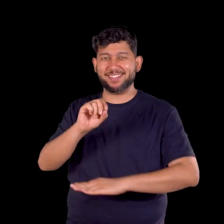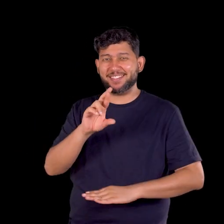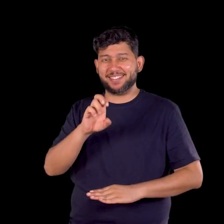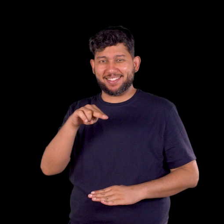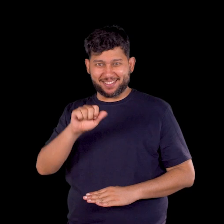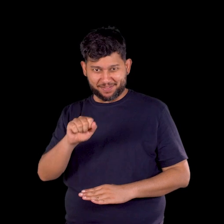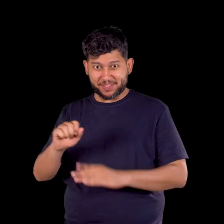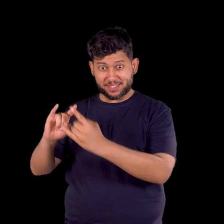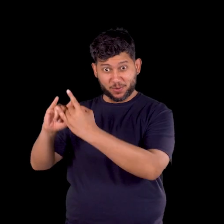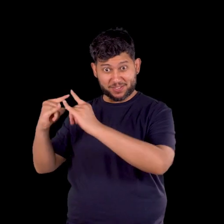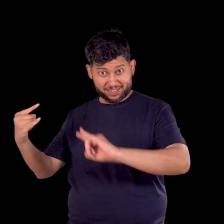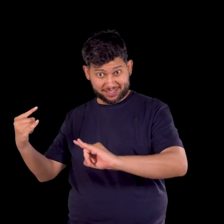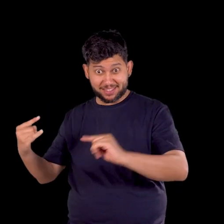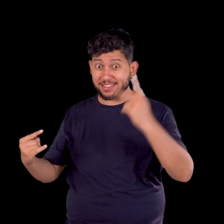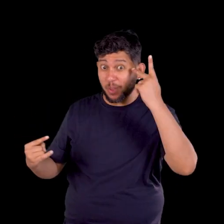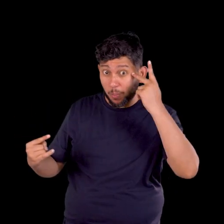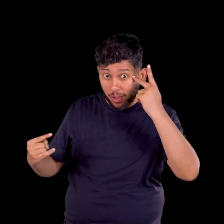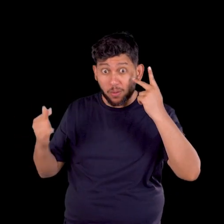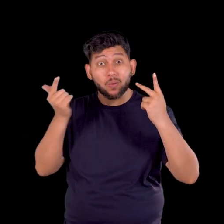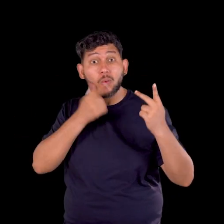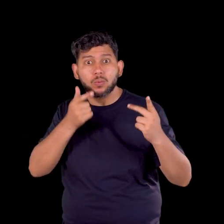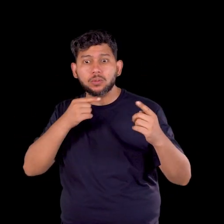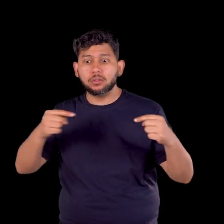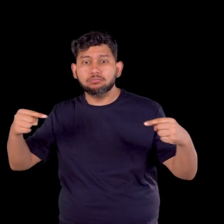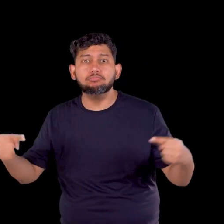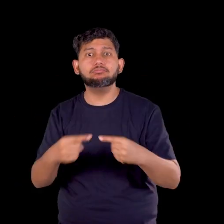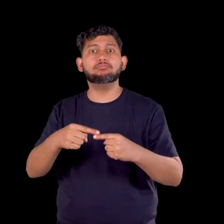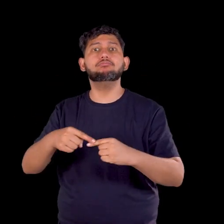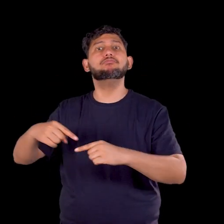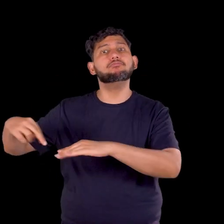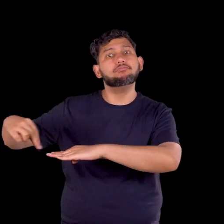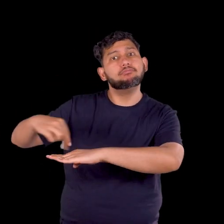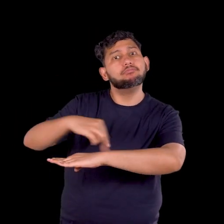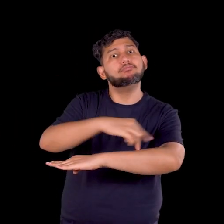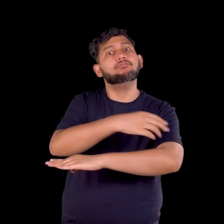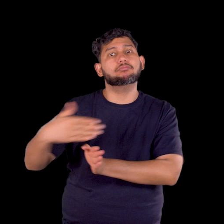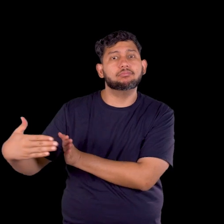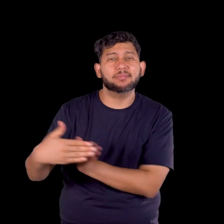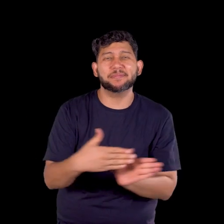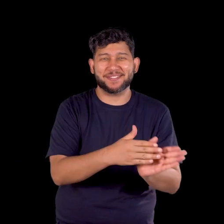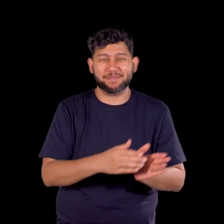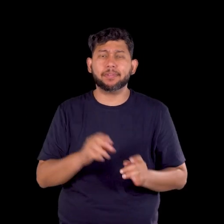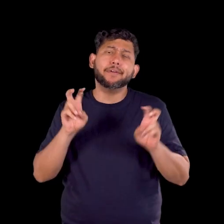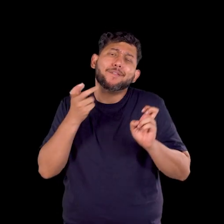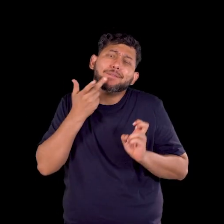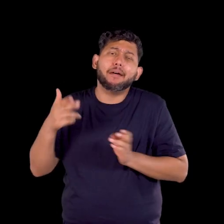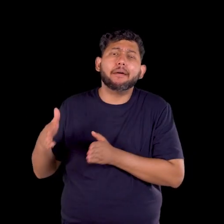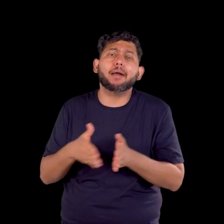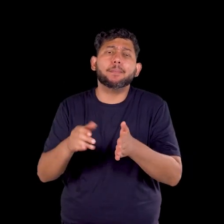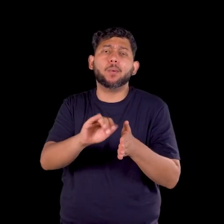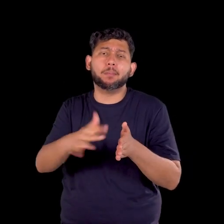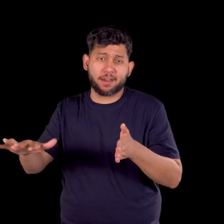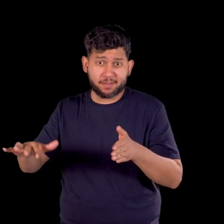São Vicente a São Paulo. Conhecida há muito tempo como Caminho do Mar, ela teve um papel de principal ligação entre o Planalto